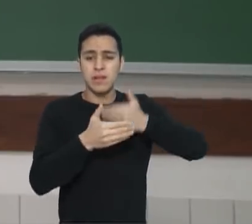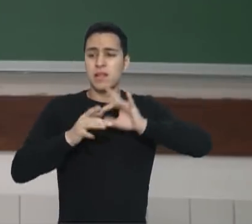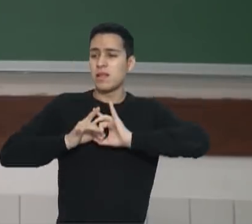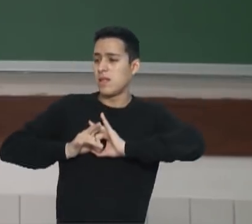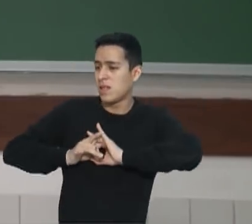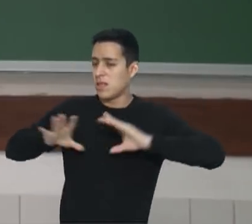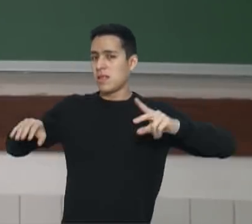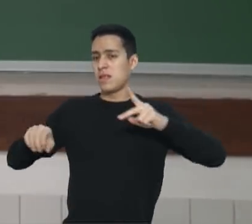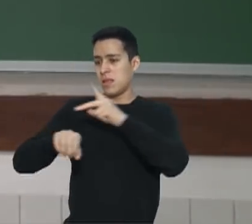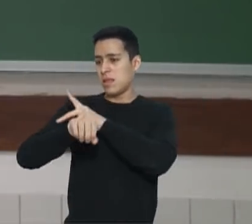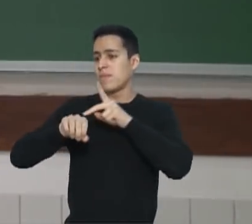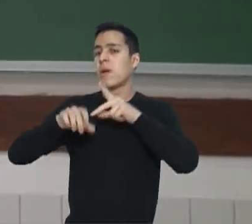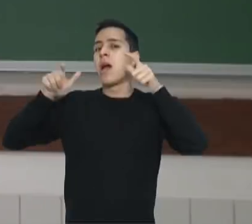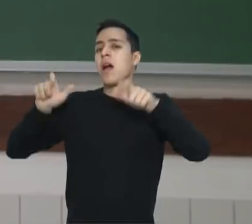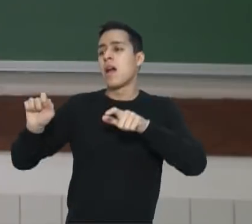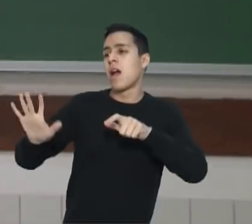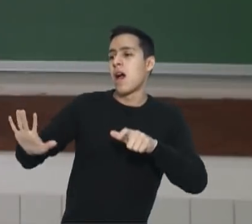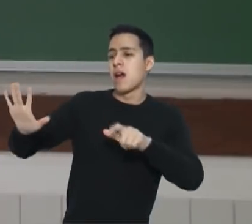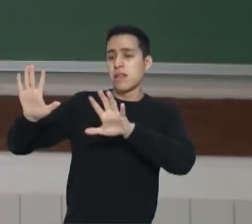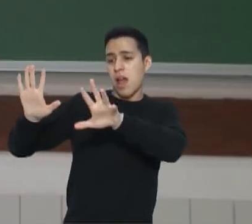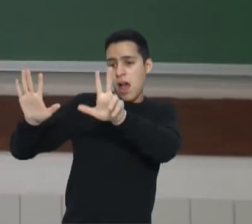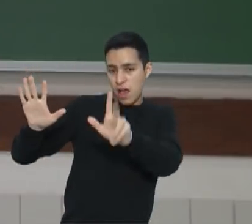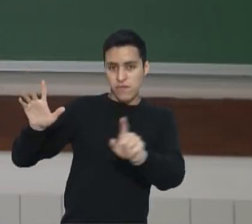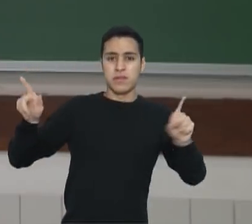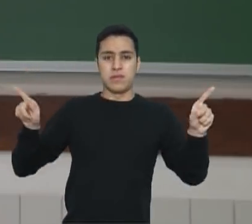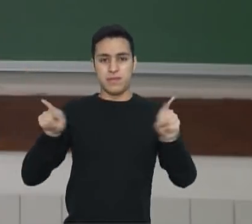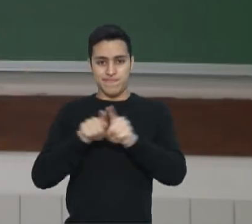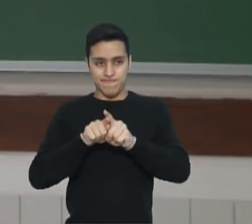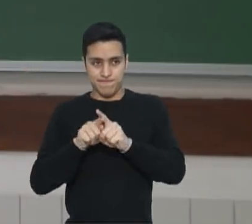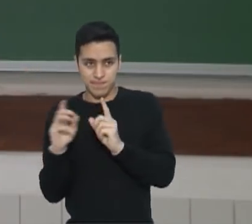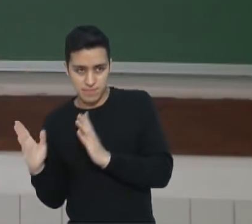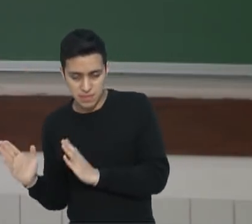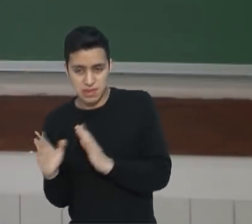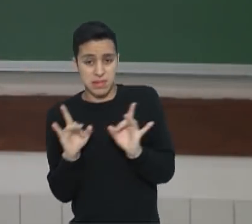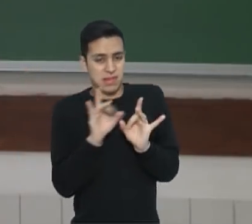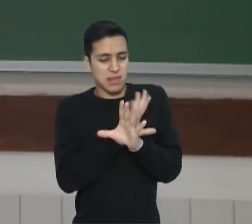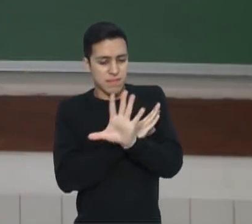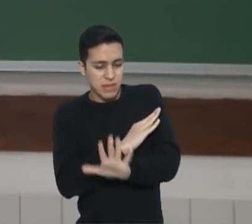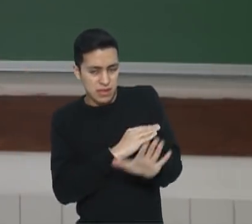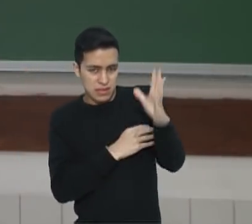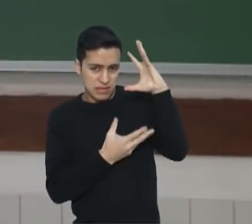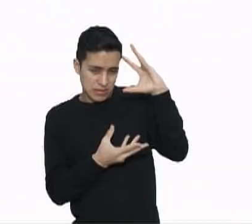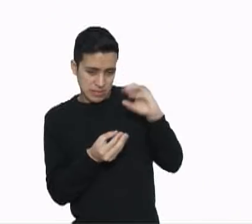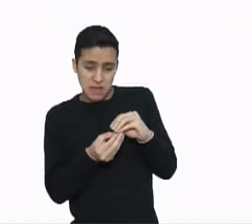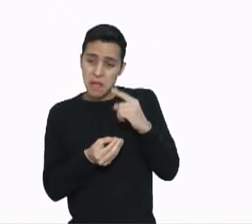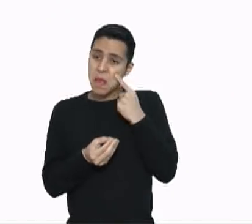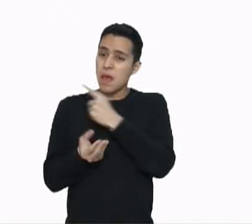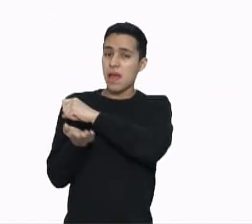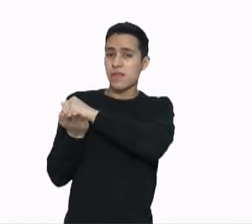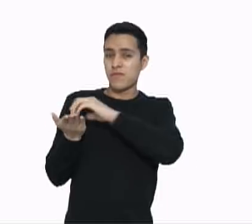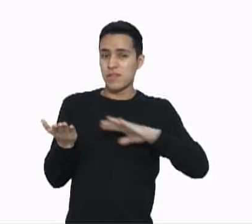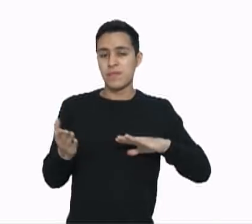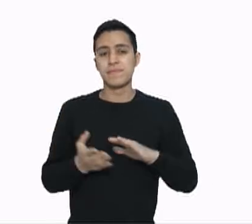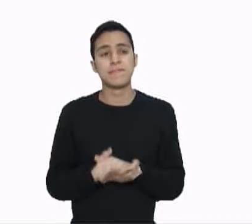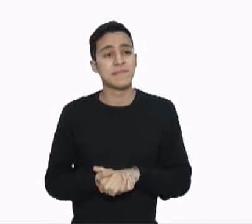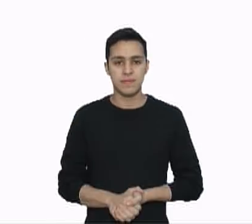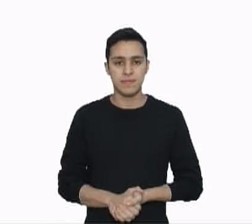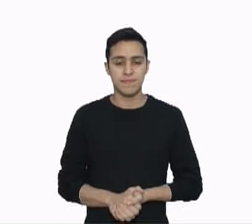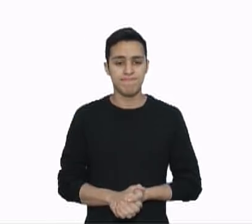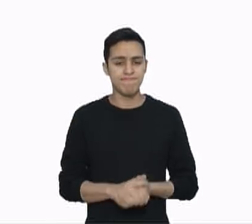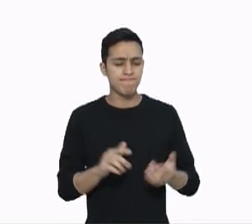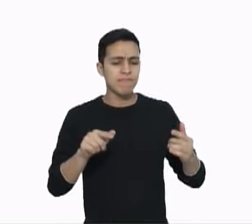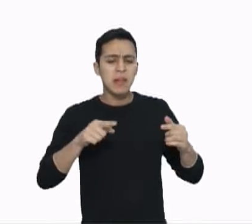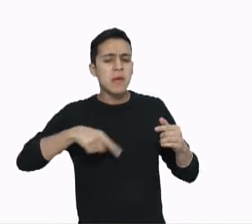das nações da Ásia e da África. Para a gente fechar essa ideia, vamos a uma atividade.